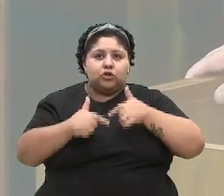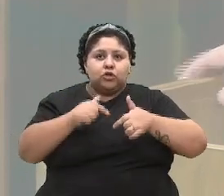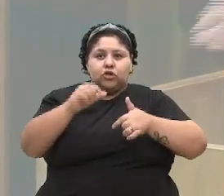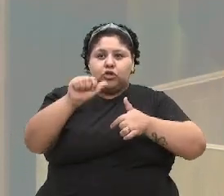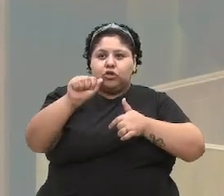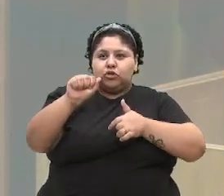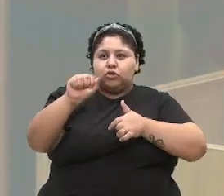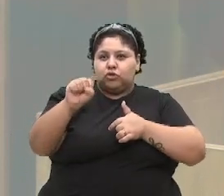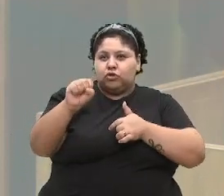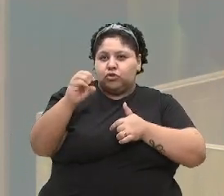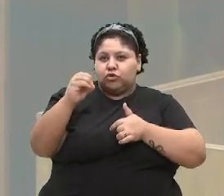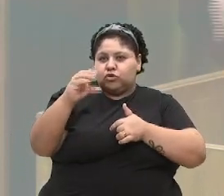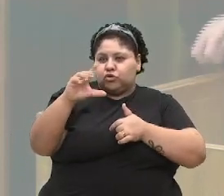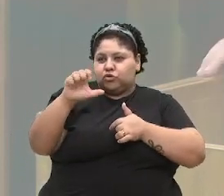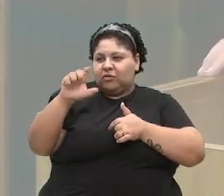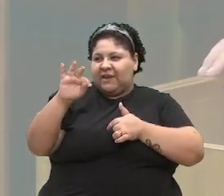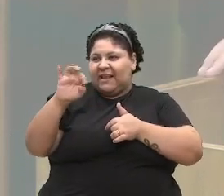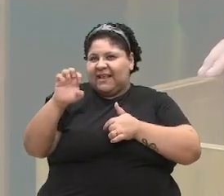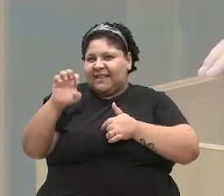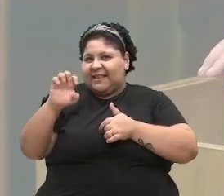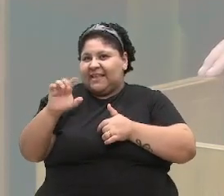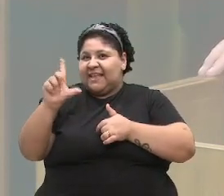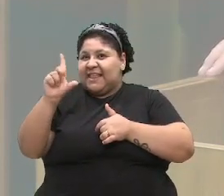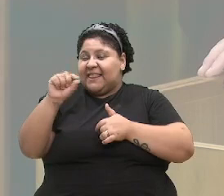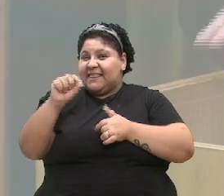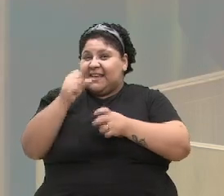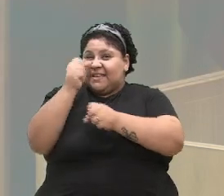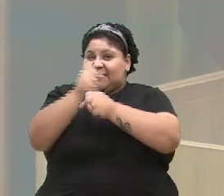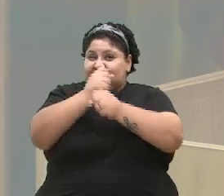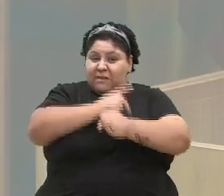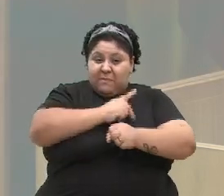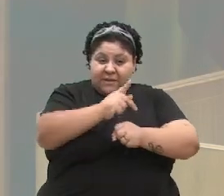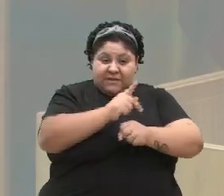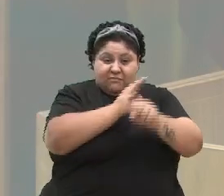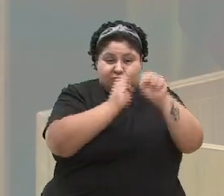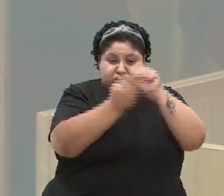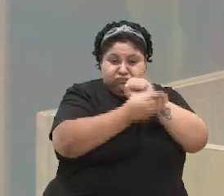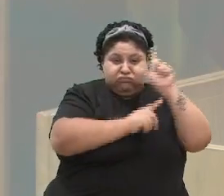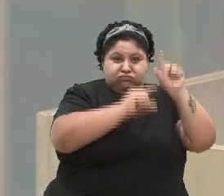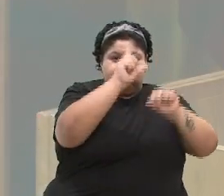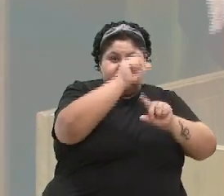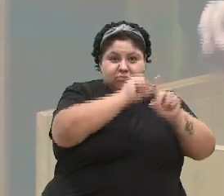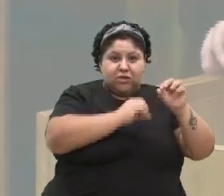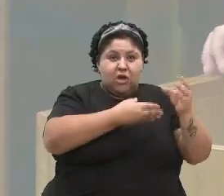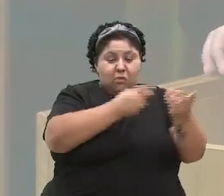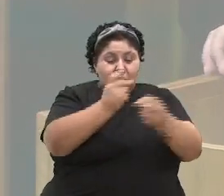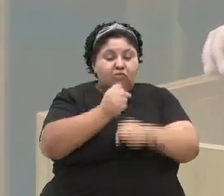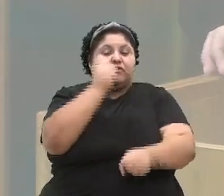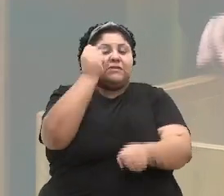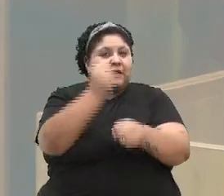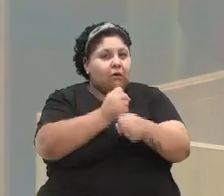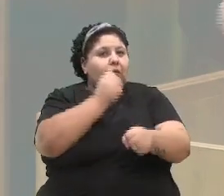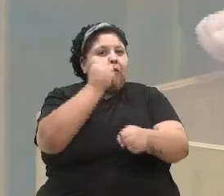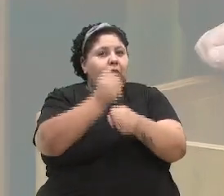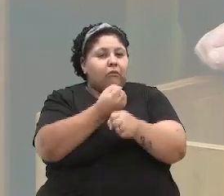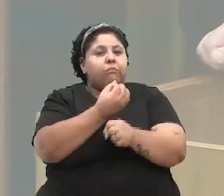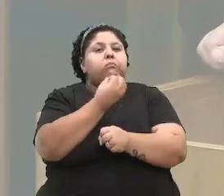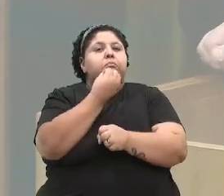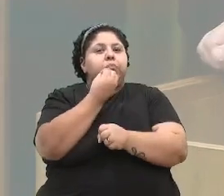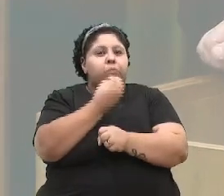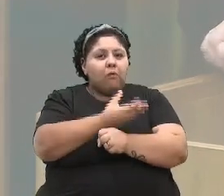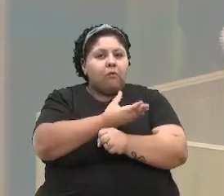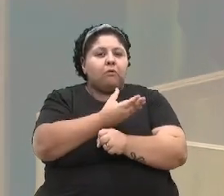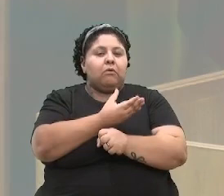Solete. 10 anos na presidência do bairro Cruzeiro, muita obra, muita coisa boa, muito ele